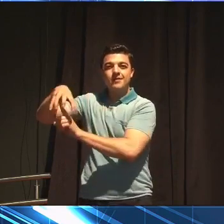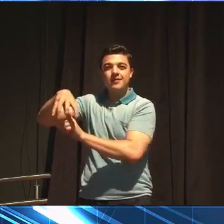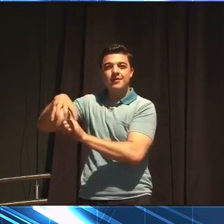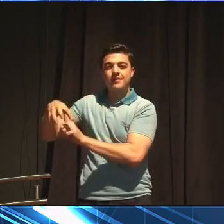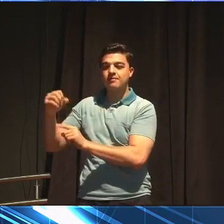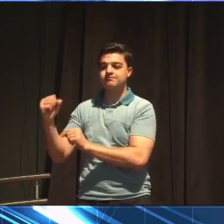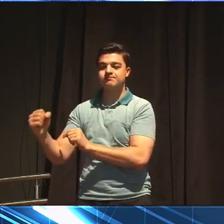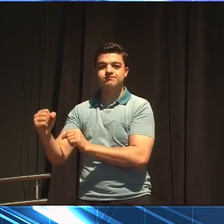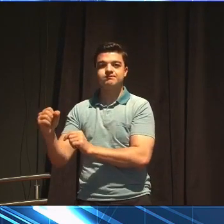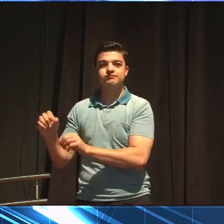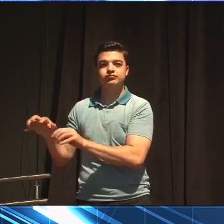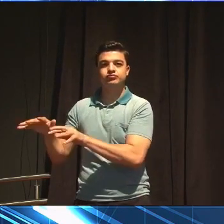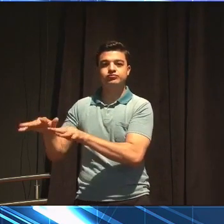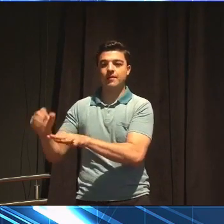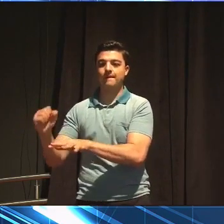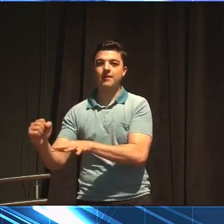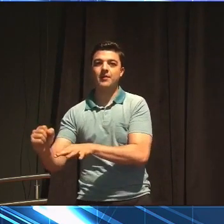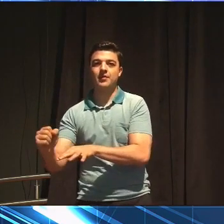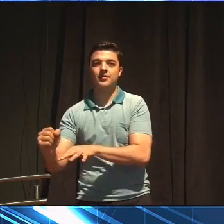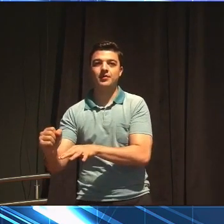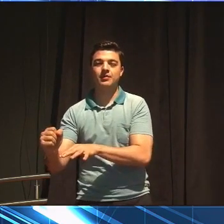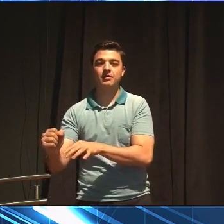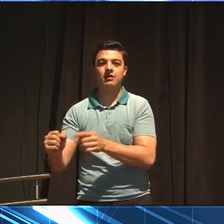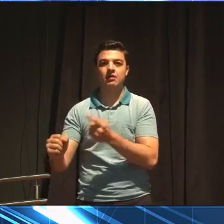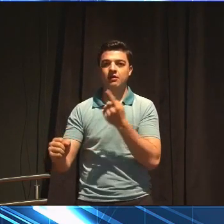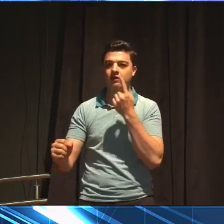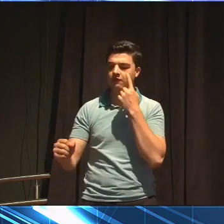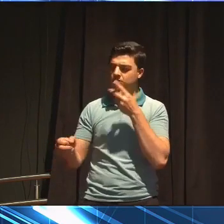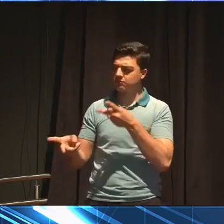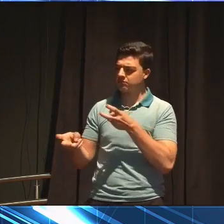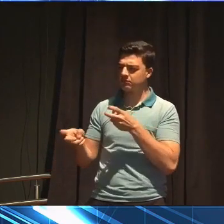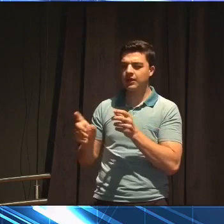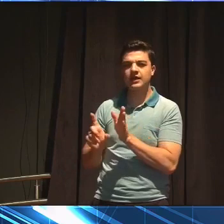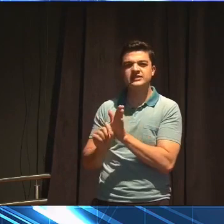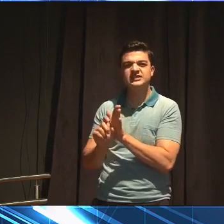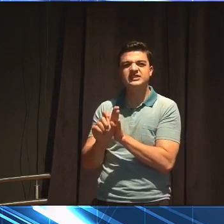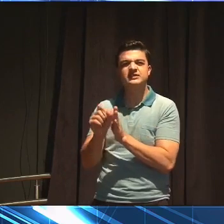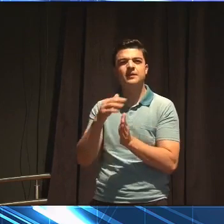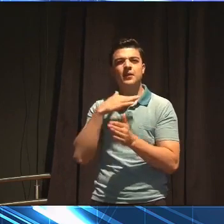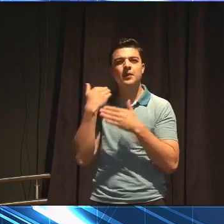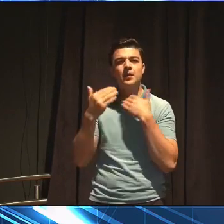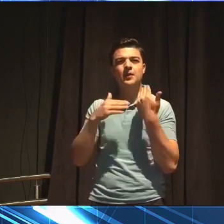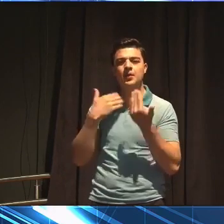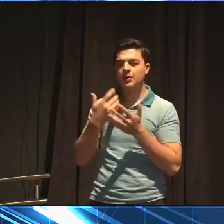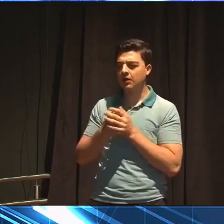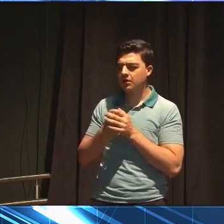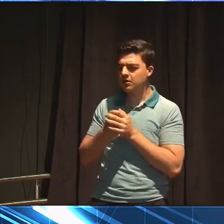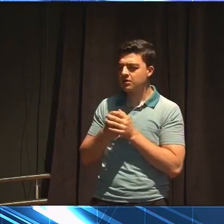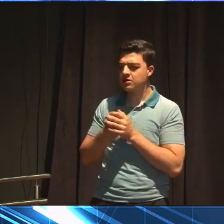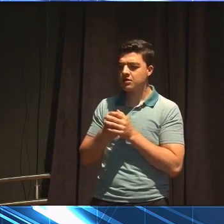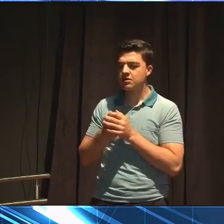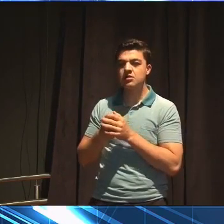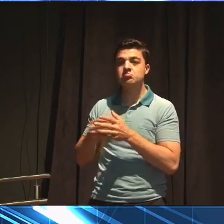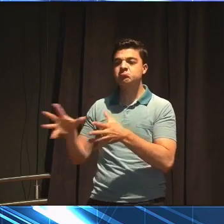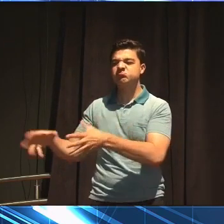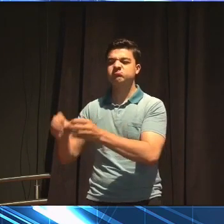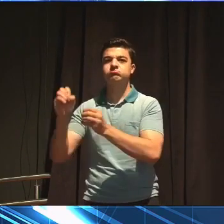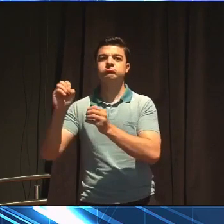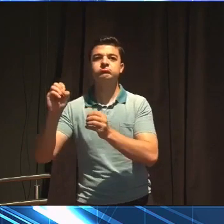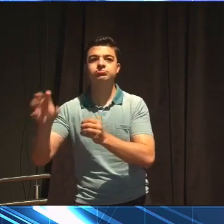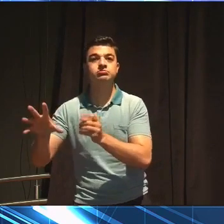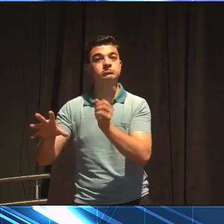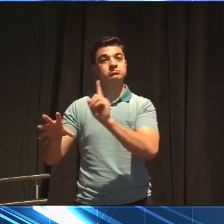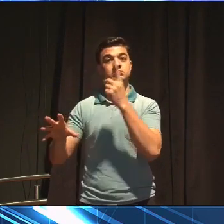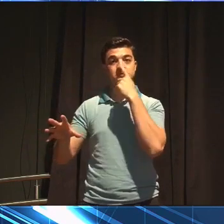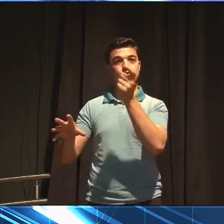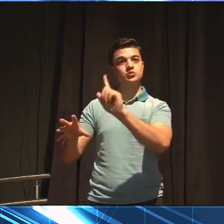amostras fora, ele foi estudar o que era aquele fenômeno que estava acontecendo. Mas por que ele foi estudar? Porque